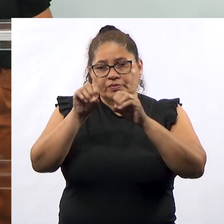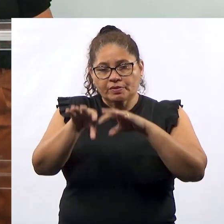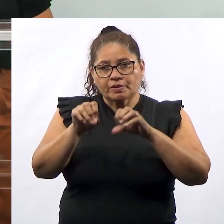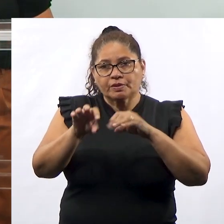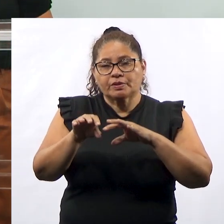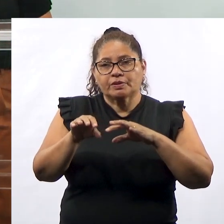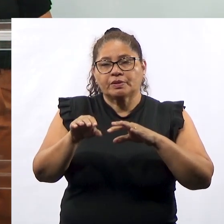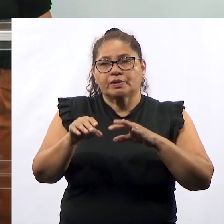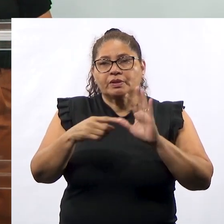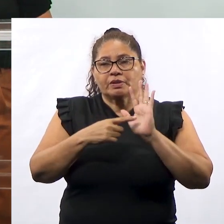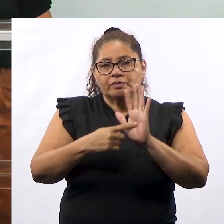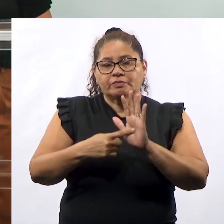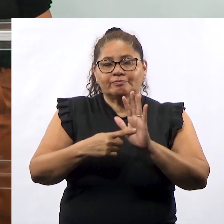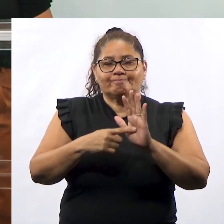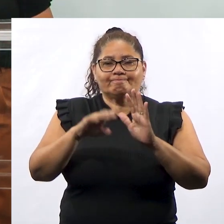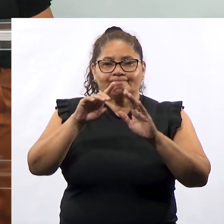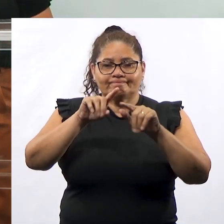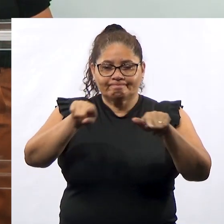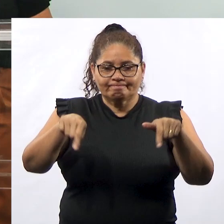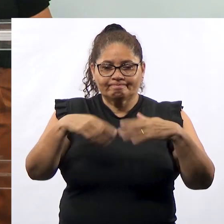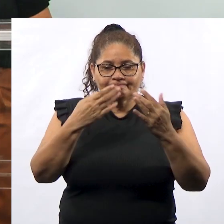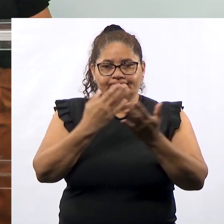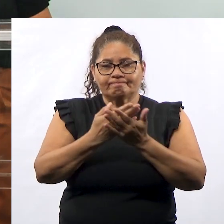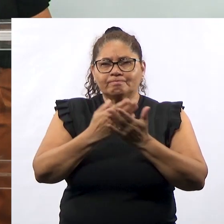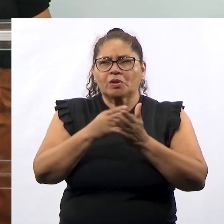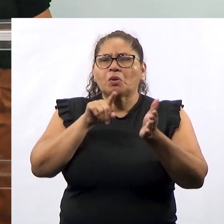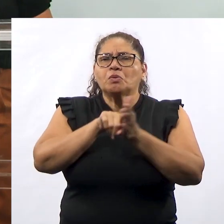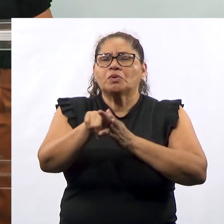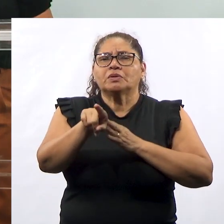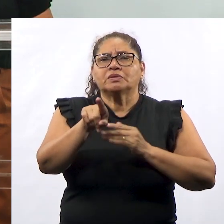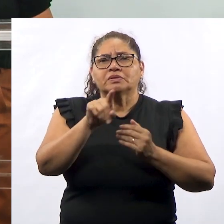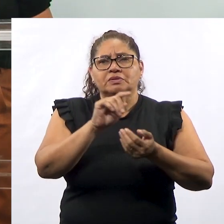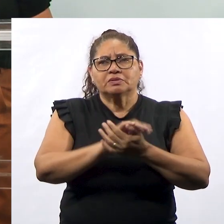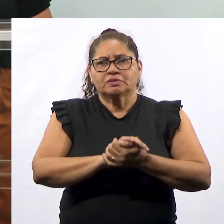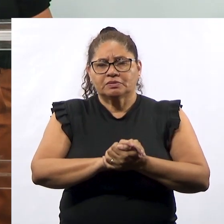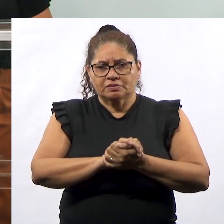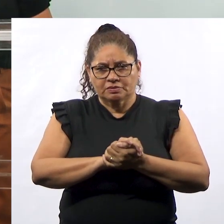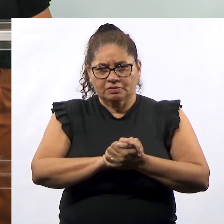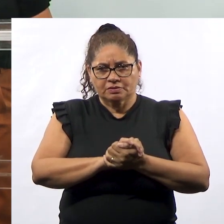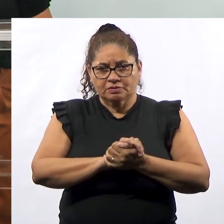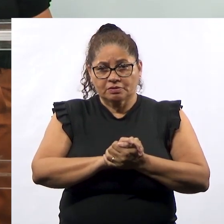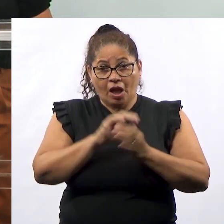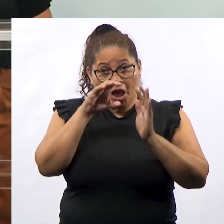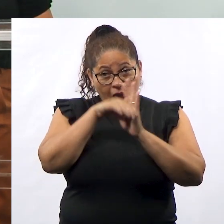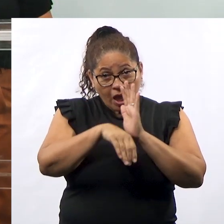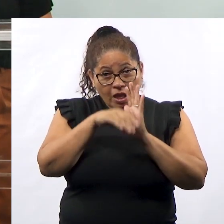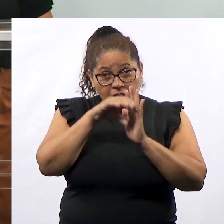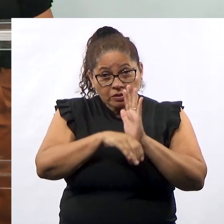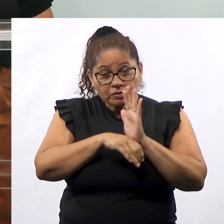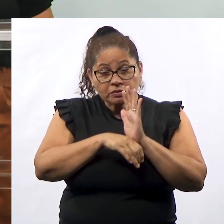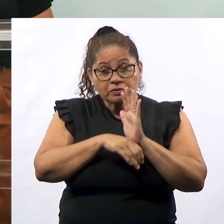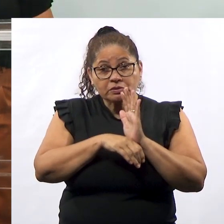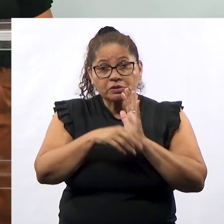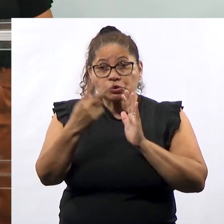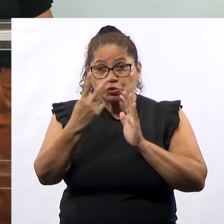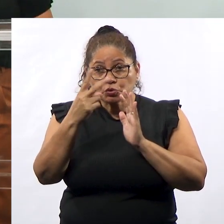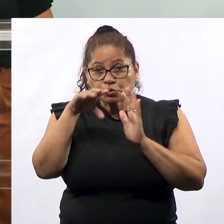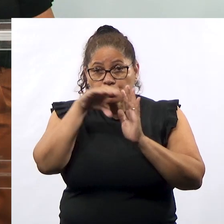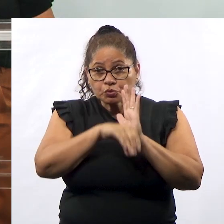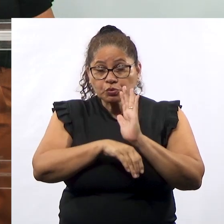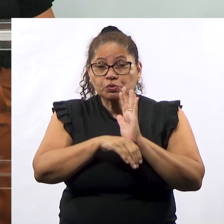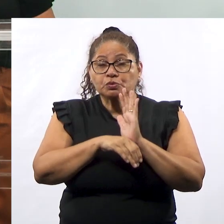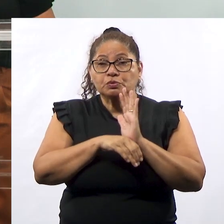ensinados, transmitidos em sala de aula. Mas eu te pergunto, esse conceito ou esses dois